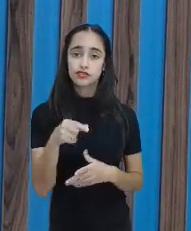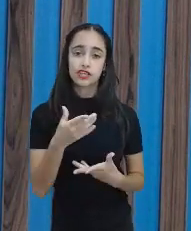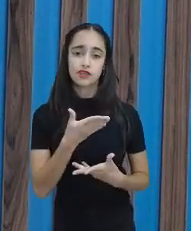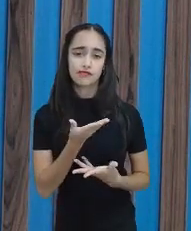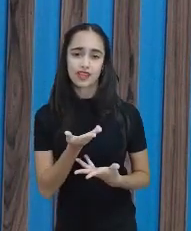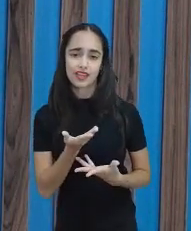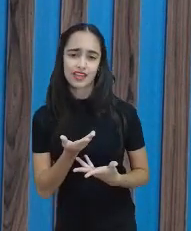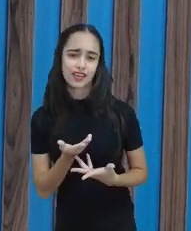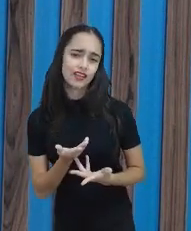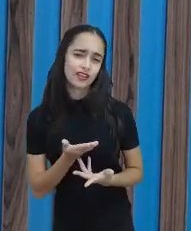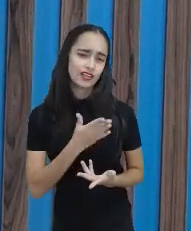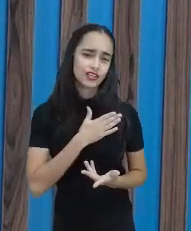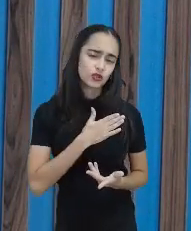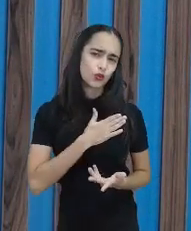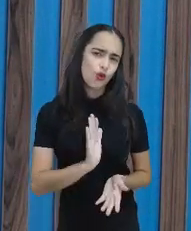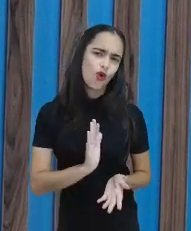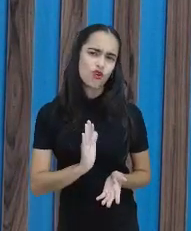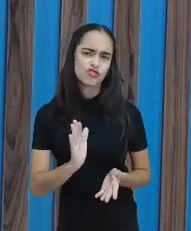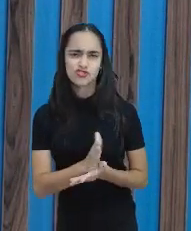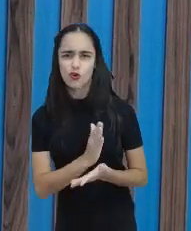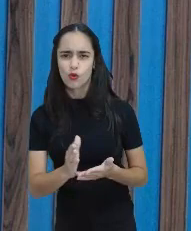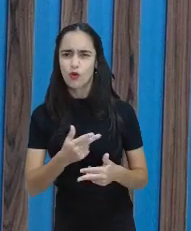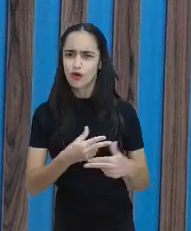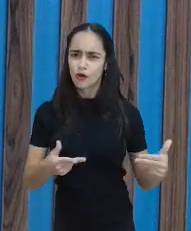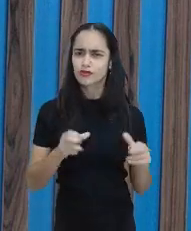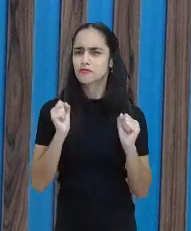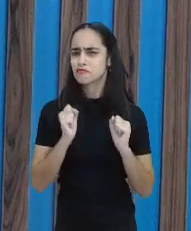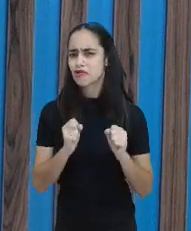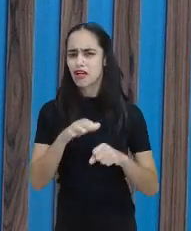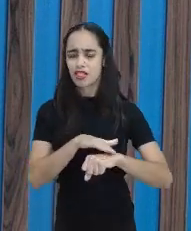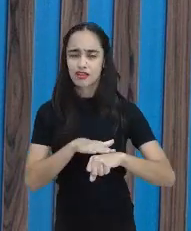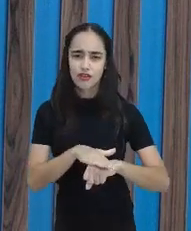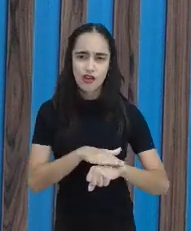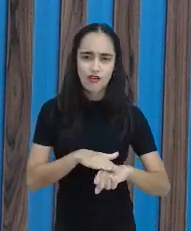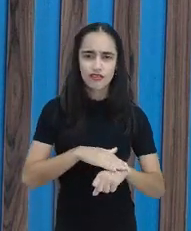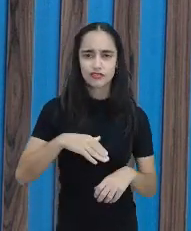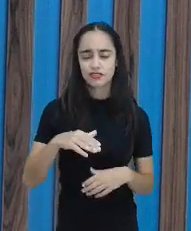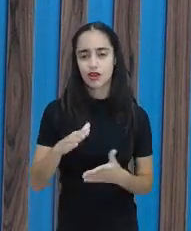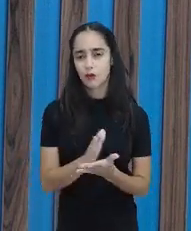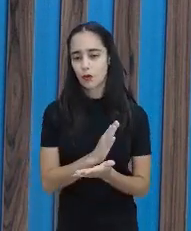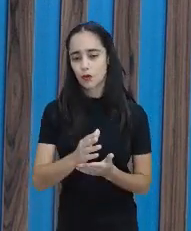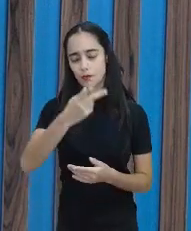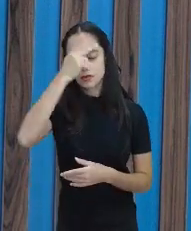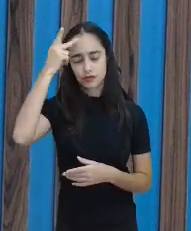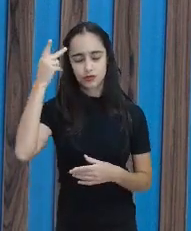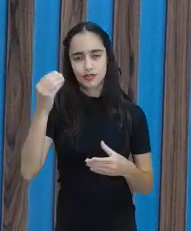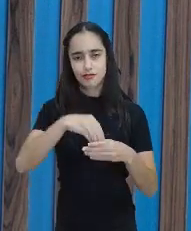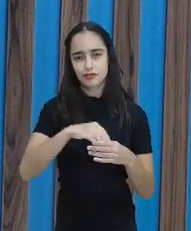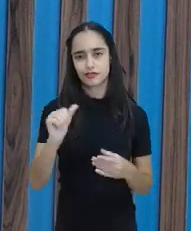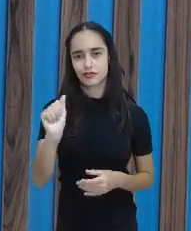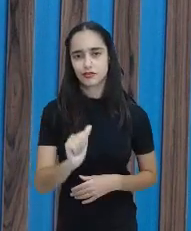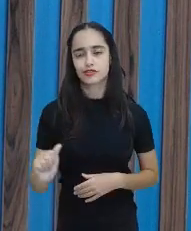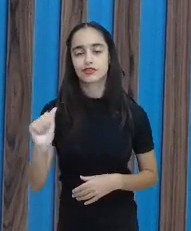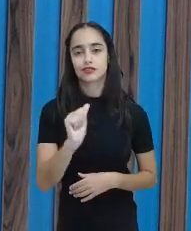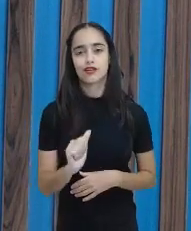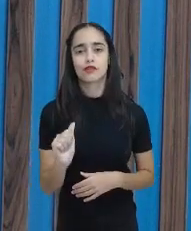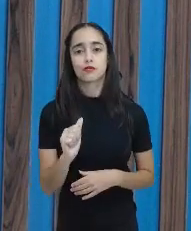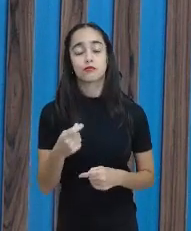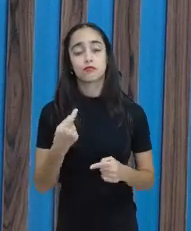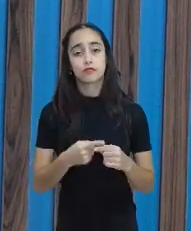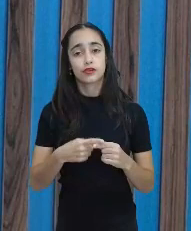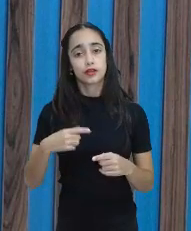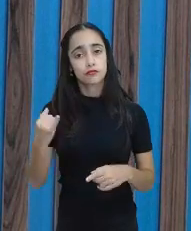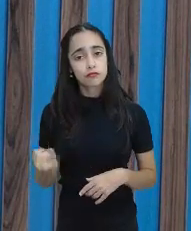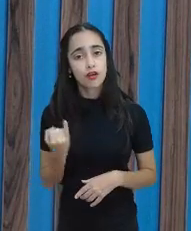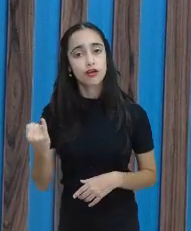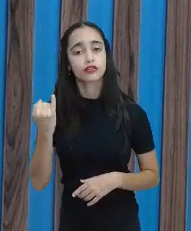né, chega junto dessa associação, né, conversa, né, o que é que está te deixando insatisfeito, porque isso é